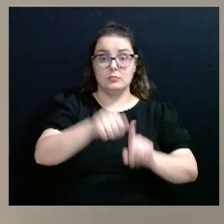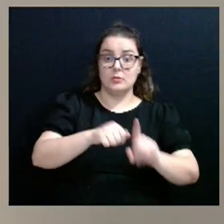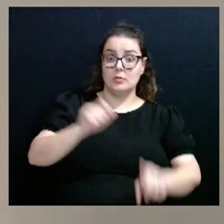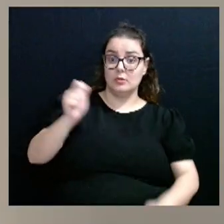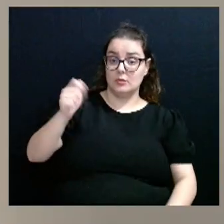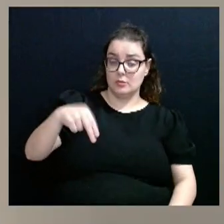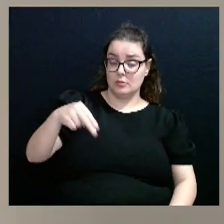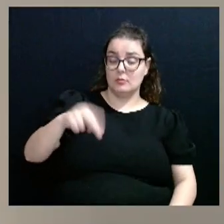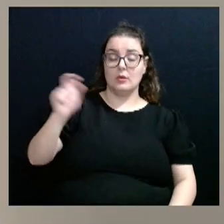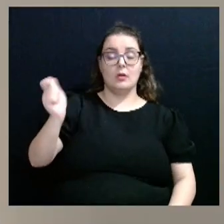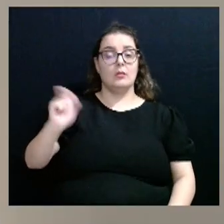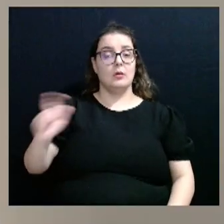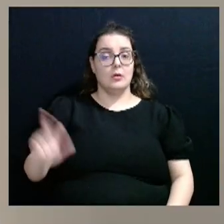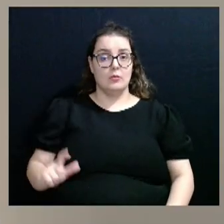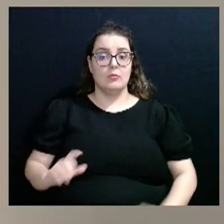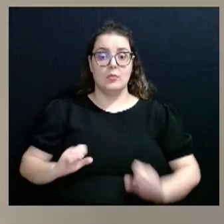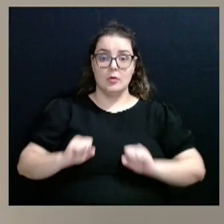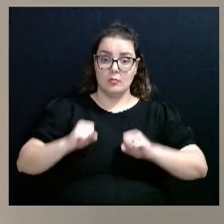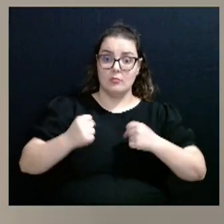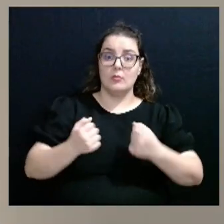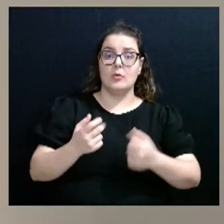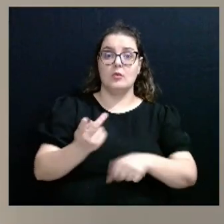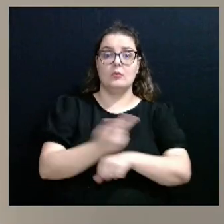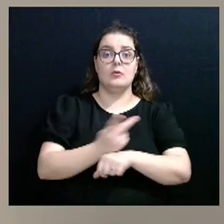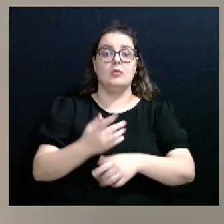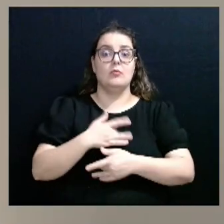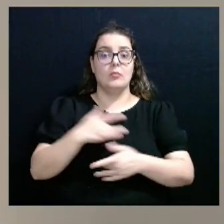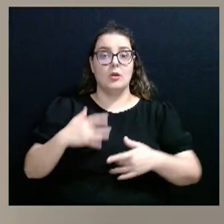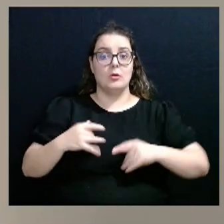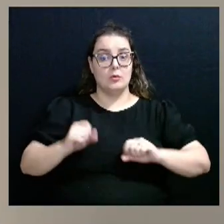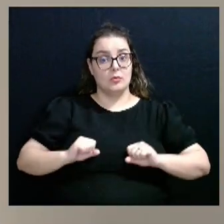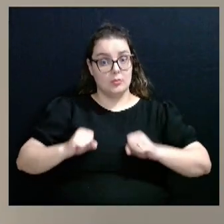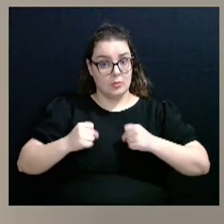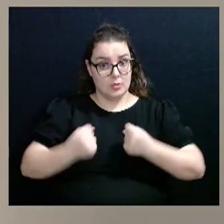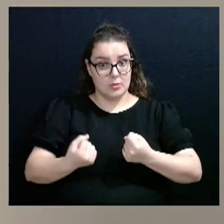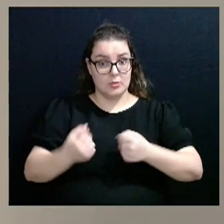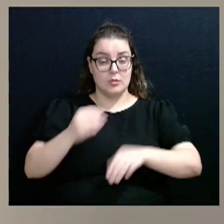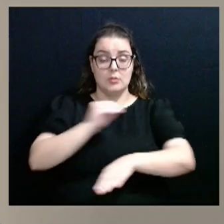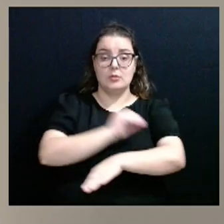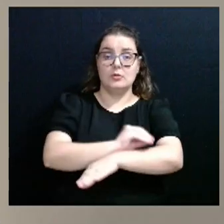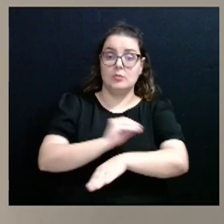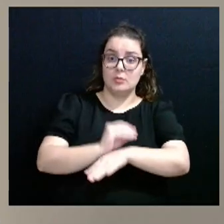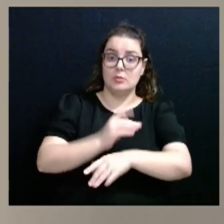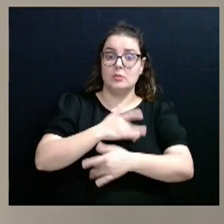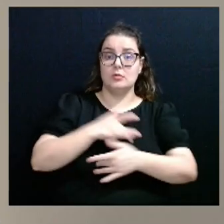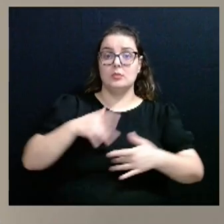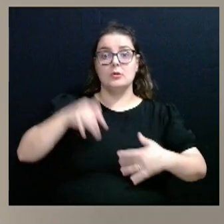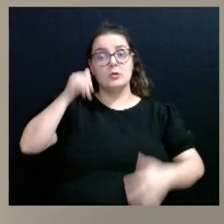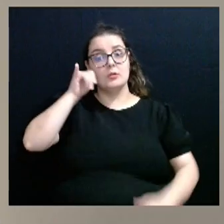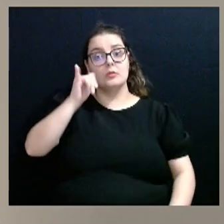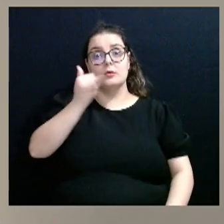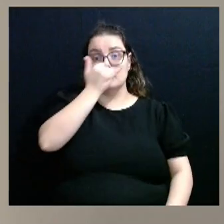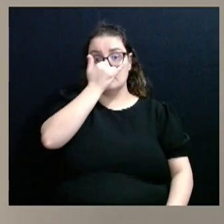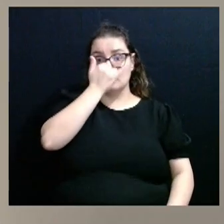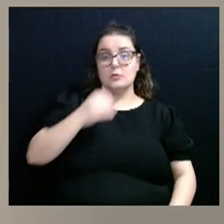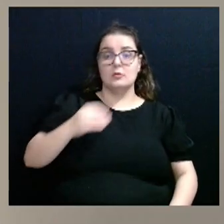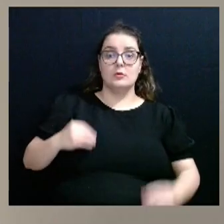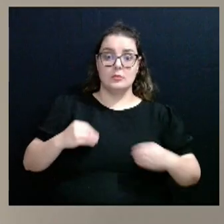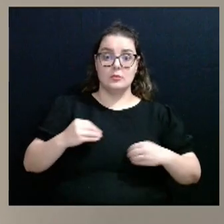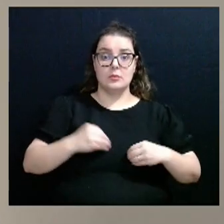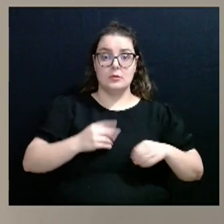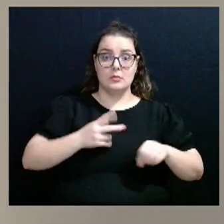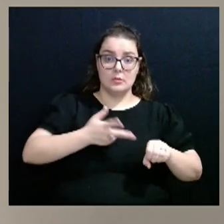à busca da saúde, seja dedicado ao cuidado da saúde e à prevenção. O exame de toque, que é esse que